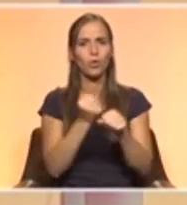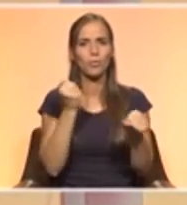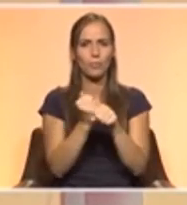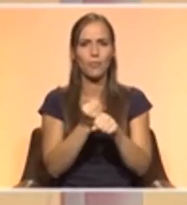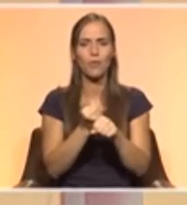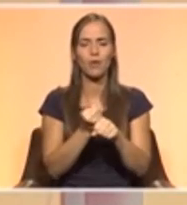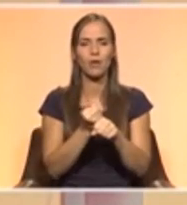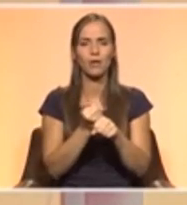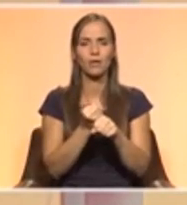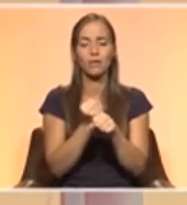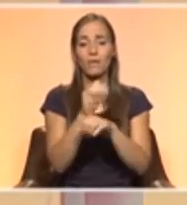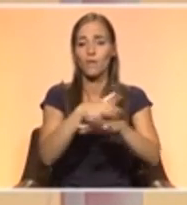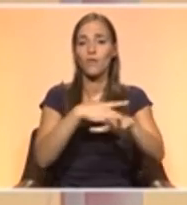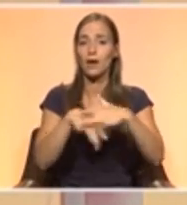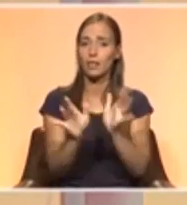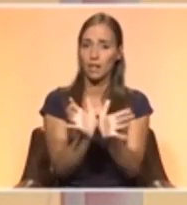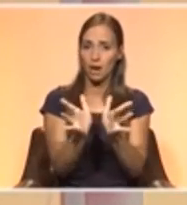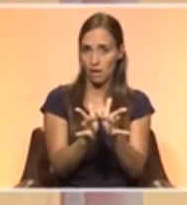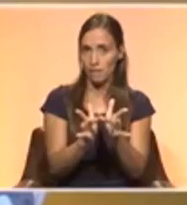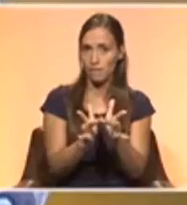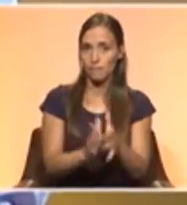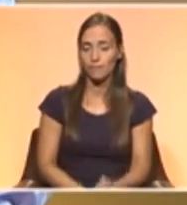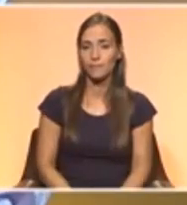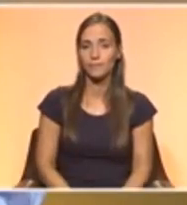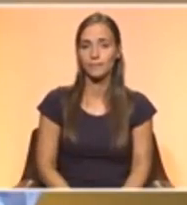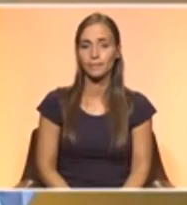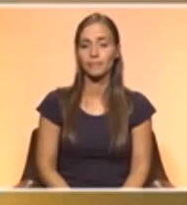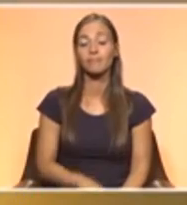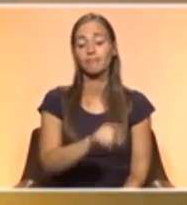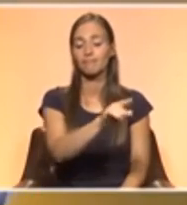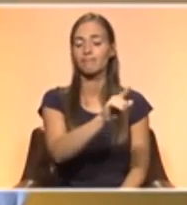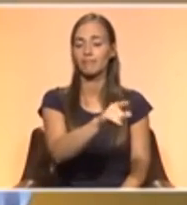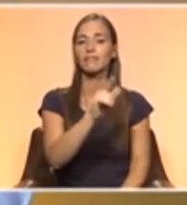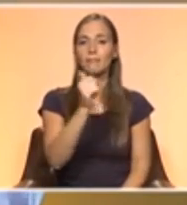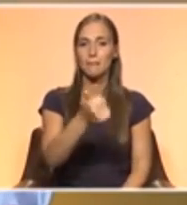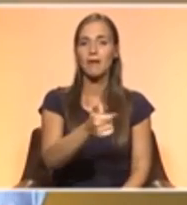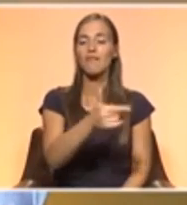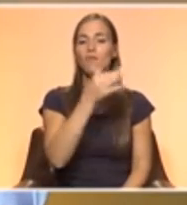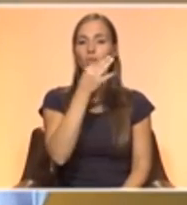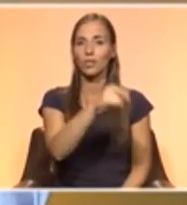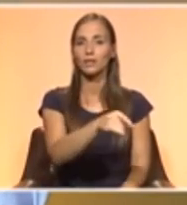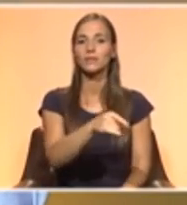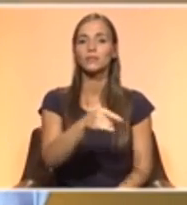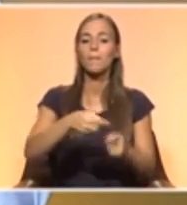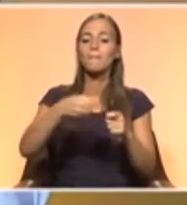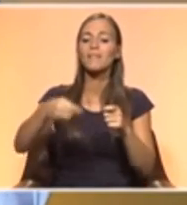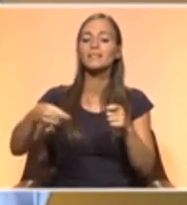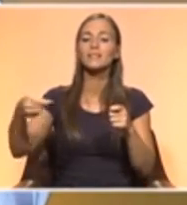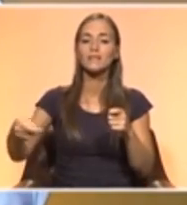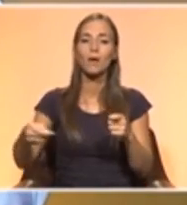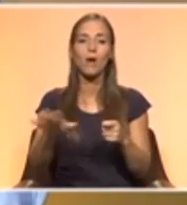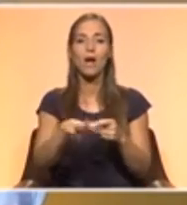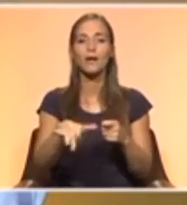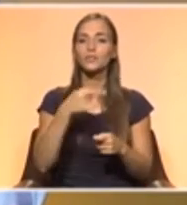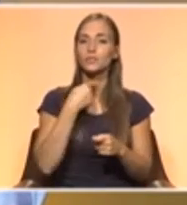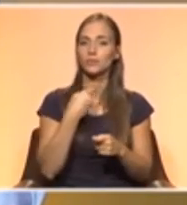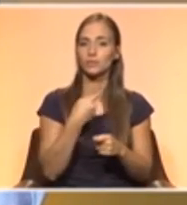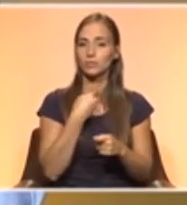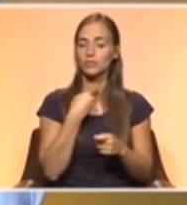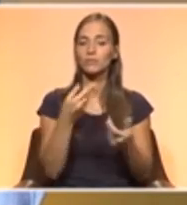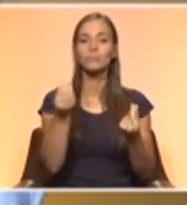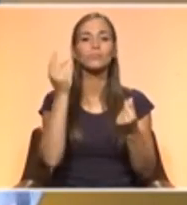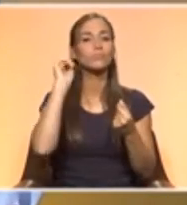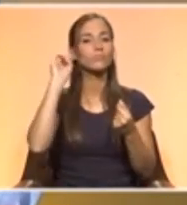feito online não é exatamente a tambem que referiram nisso portanto neste caso na medição do digital é fundamental portanto